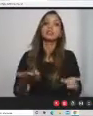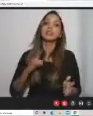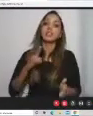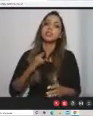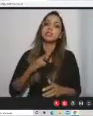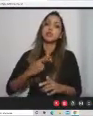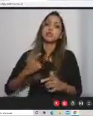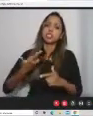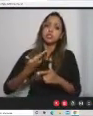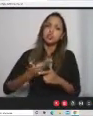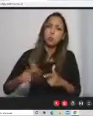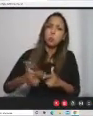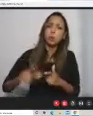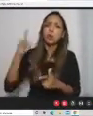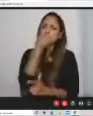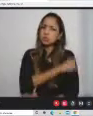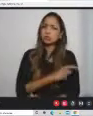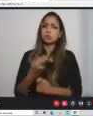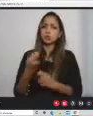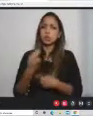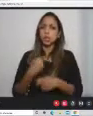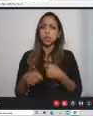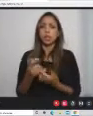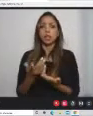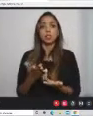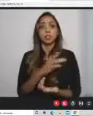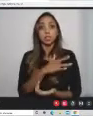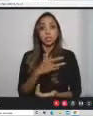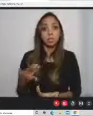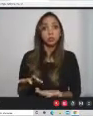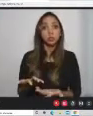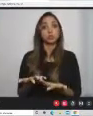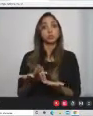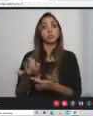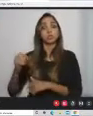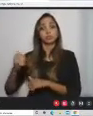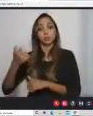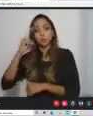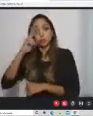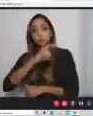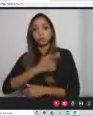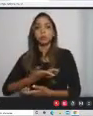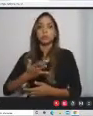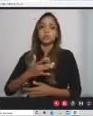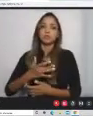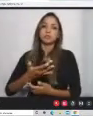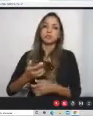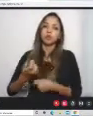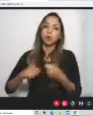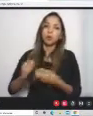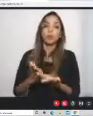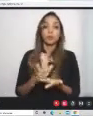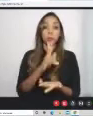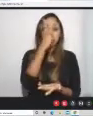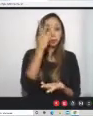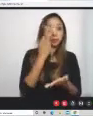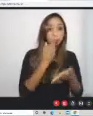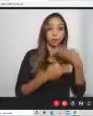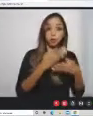fechassem, que fez com que pessoas que antes tinham planos de saúde abrissem mão dos seus planos de saúde e viessem para o